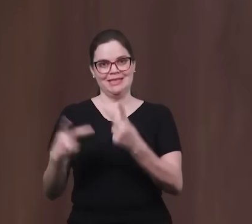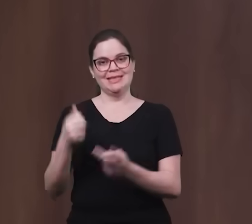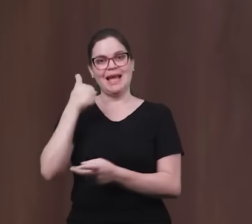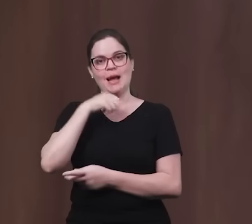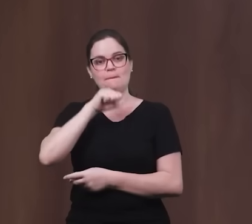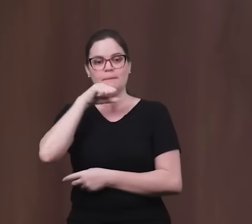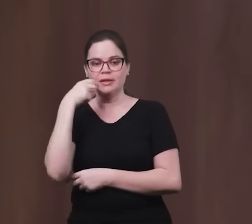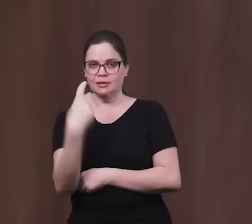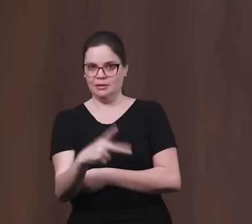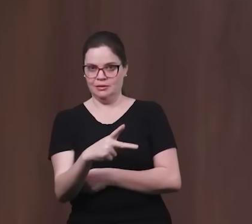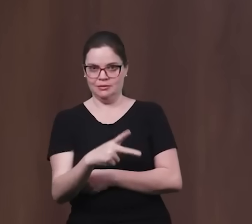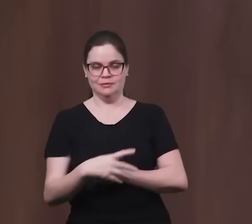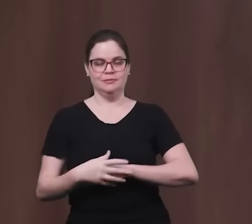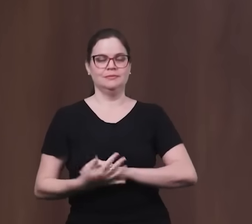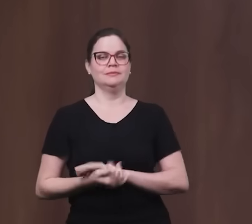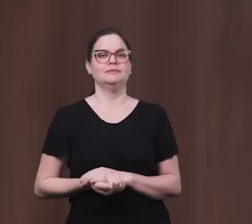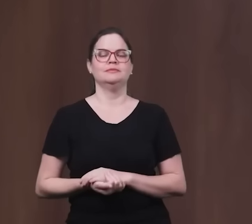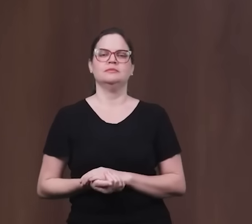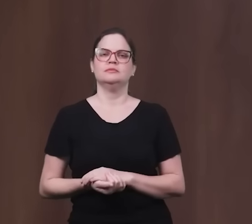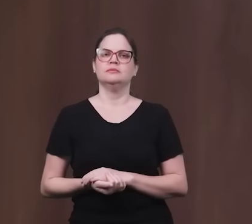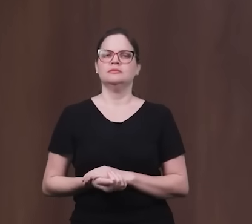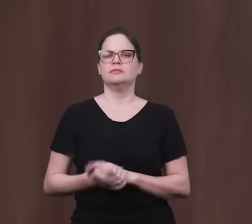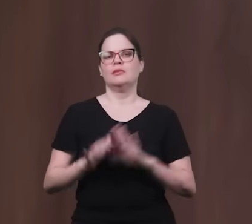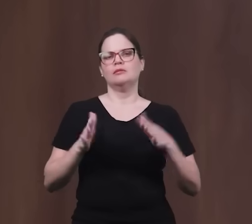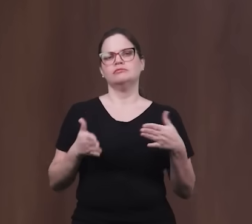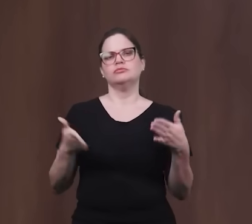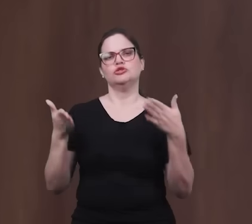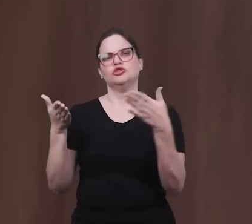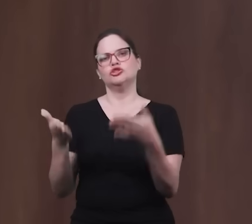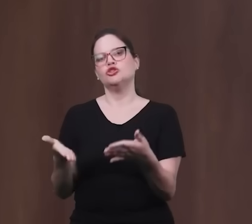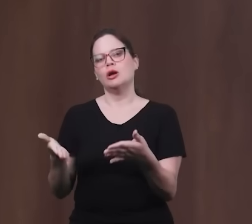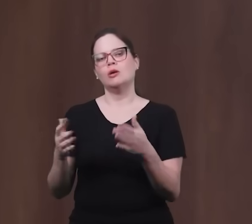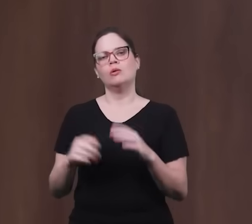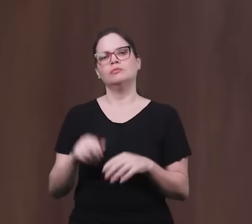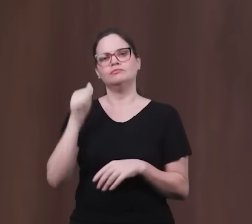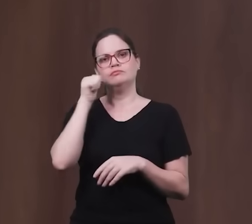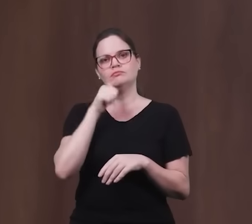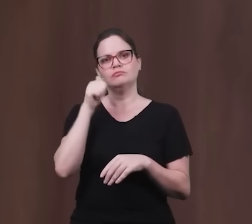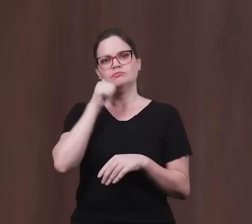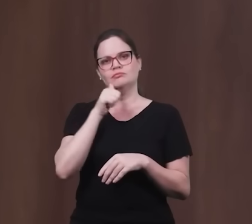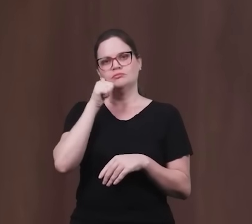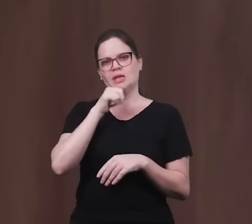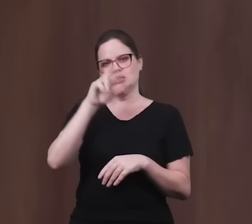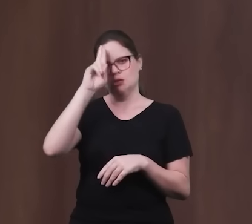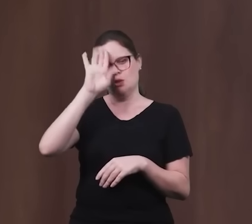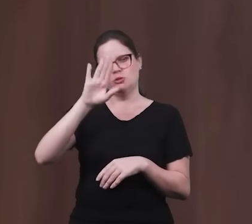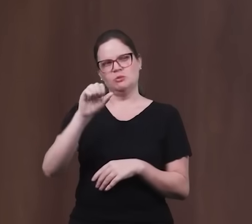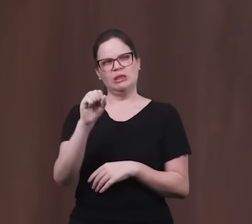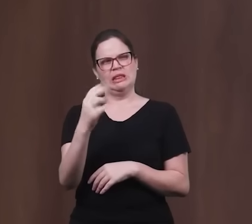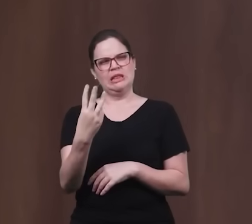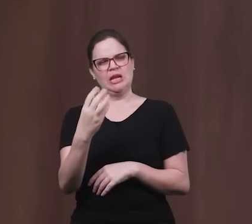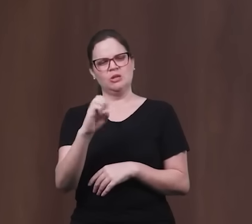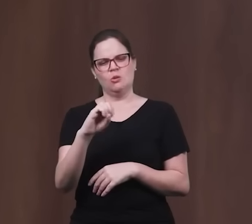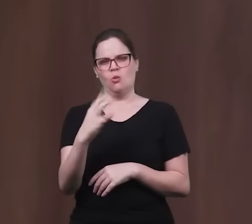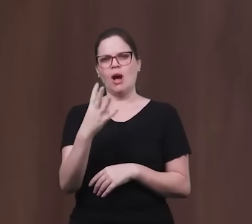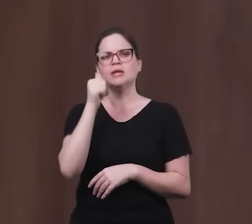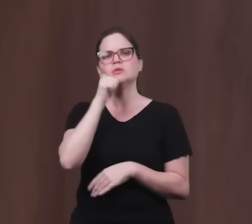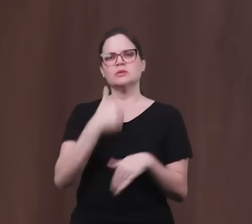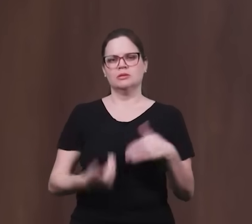essa senhora que estava acamada. Aí chegaram lá, chegaram parece com as 3 ou 4